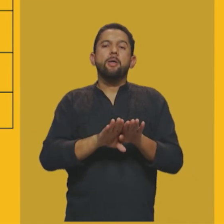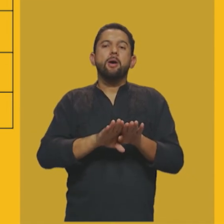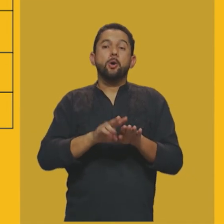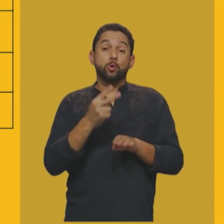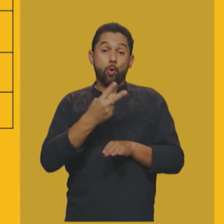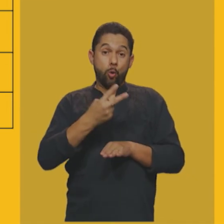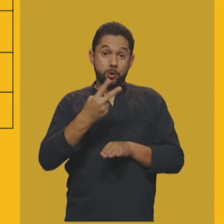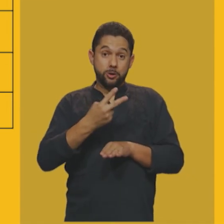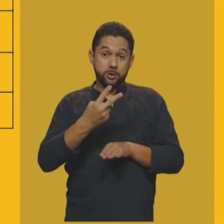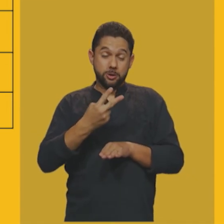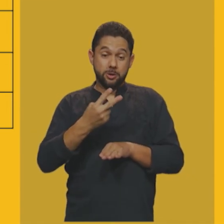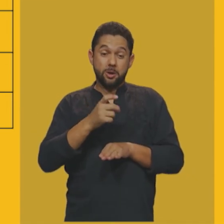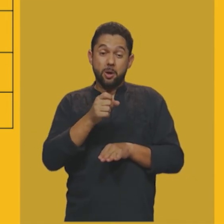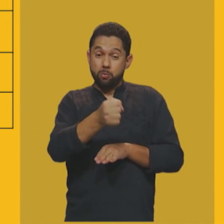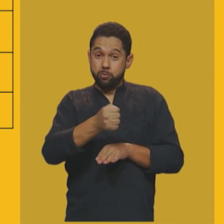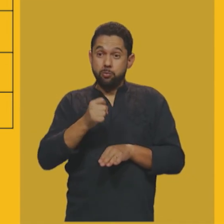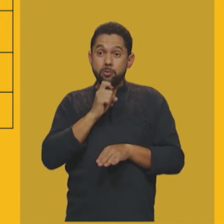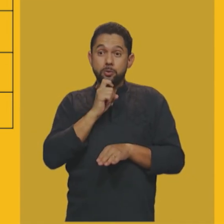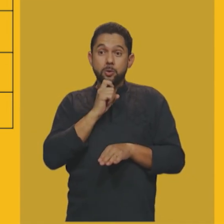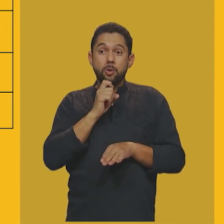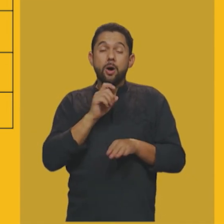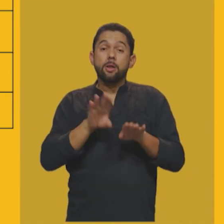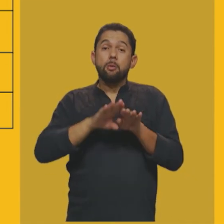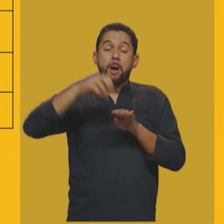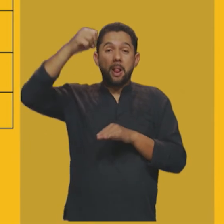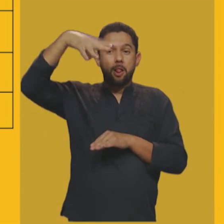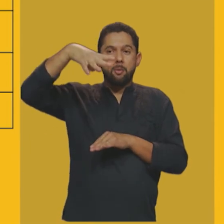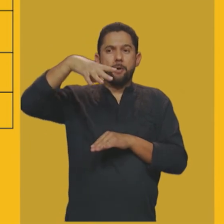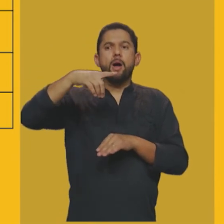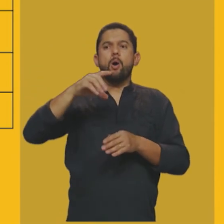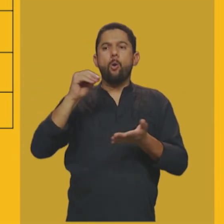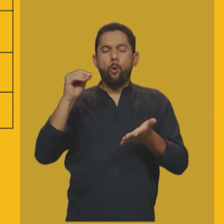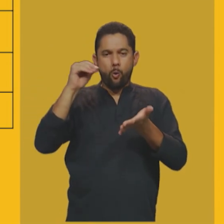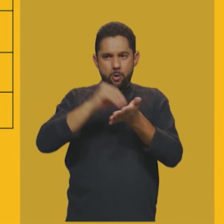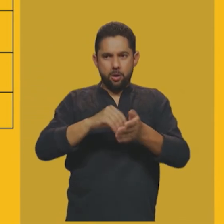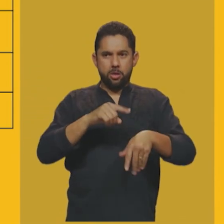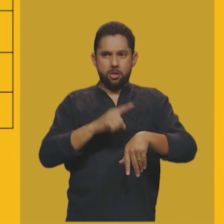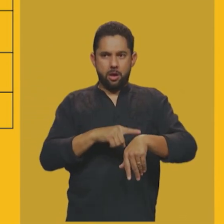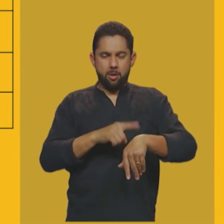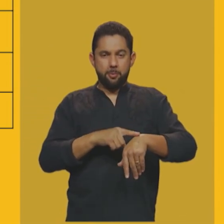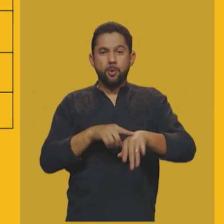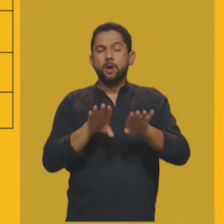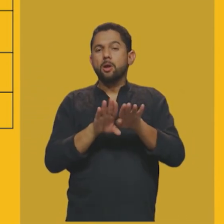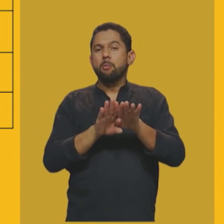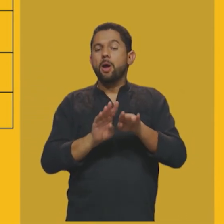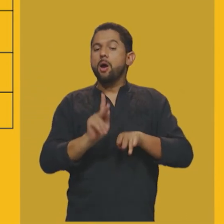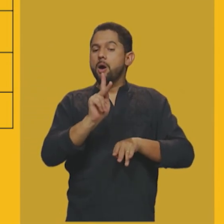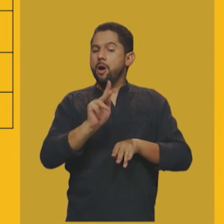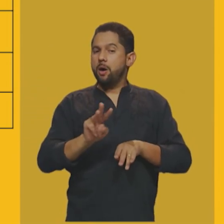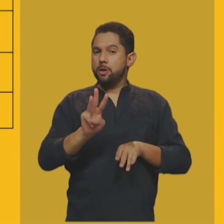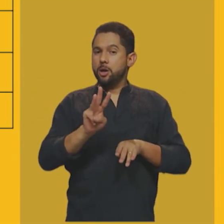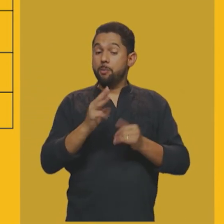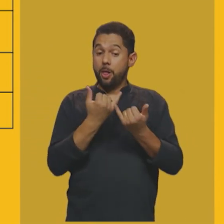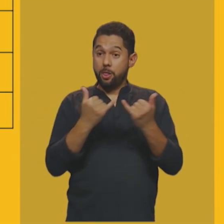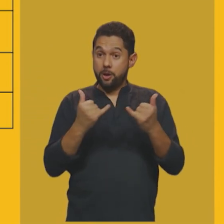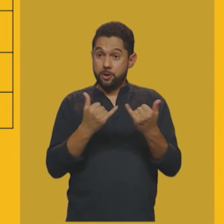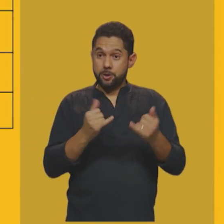quilowatt para cada um e o tempo diário. Então, notem, o ar-condicionado, ele fica ligado 8 horas por dia.